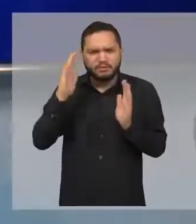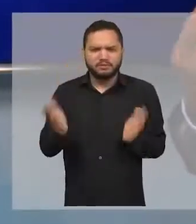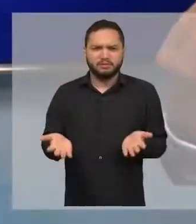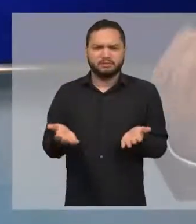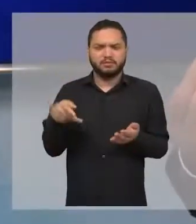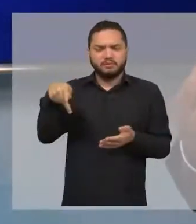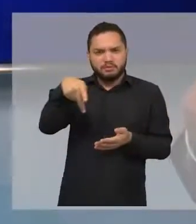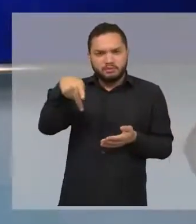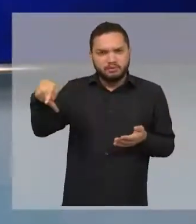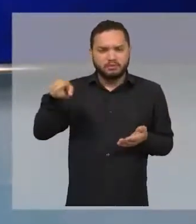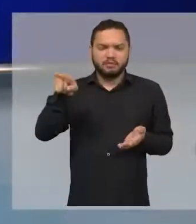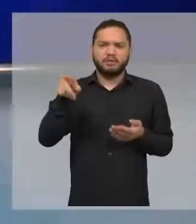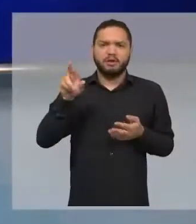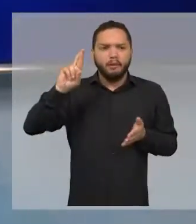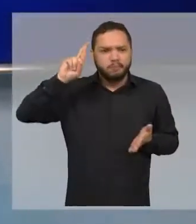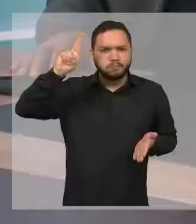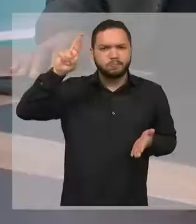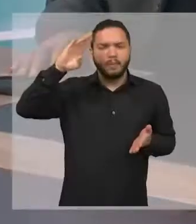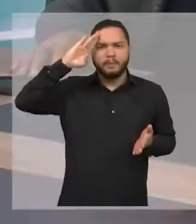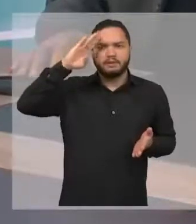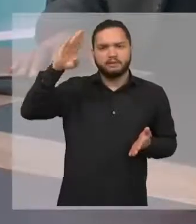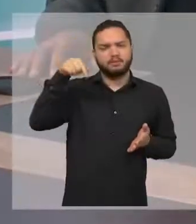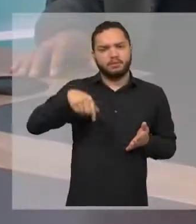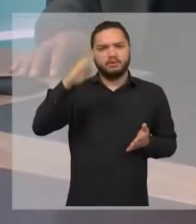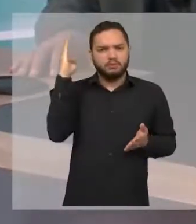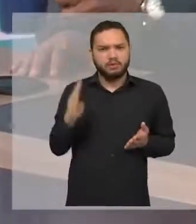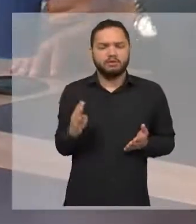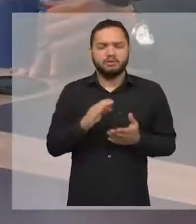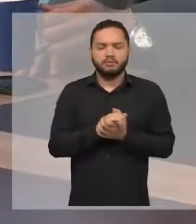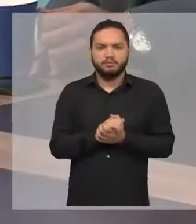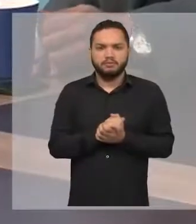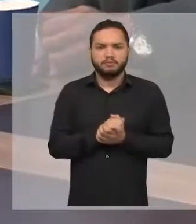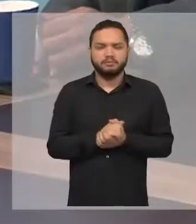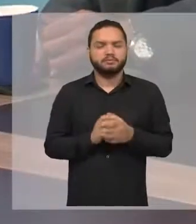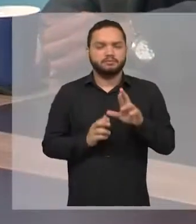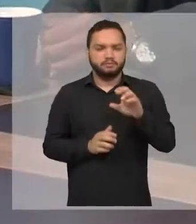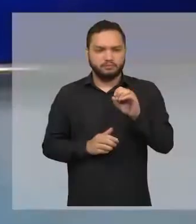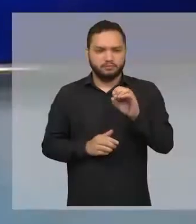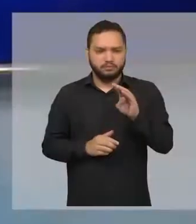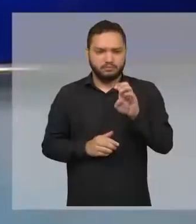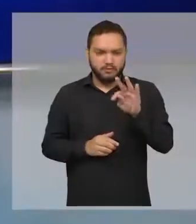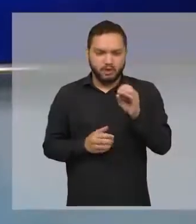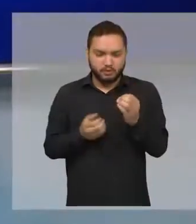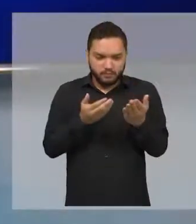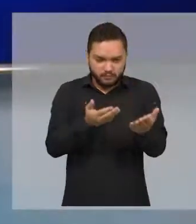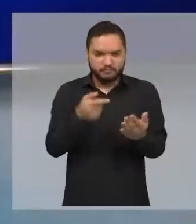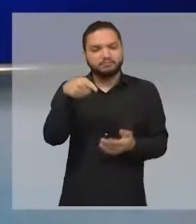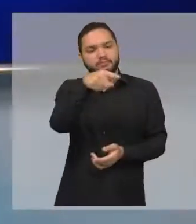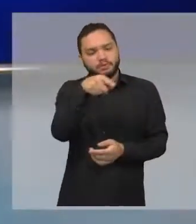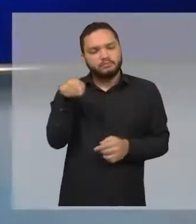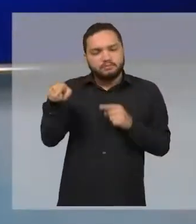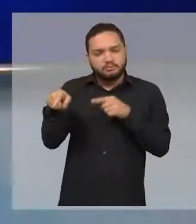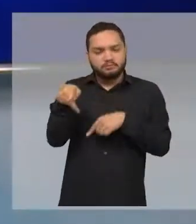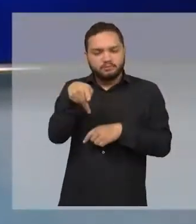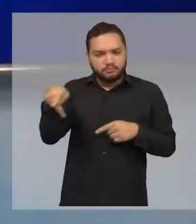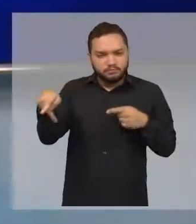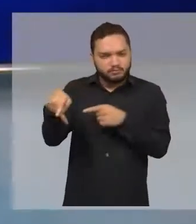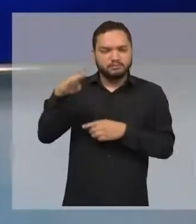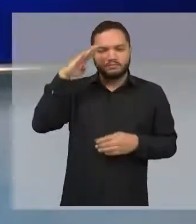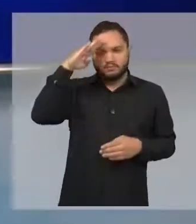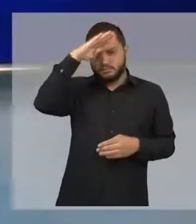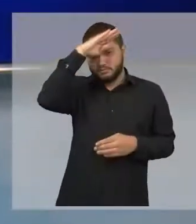lado, os brancos opressores se sentiam legitimados porque eles viam na Rodésia, as Rodésias do Norte e do Sul, hoje Zimbábue